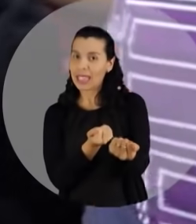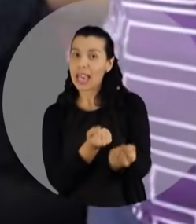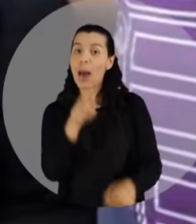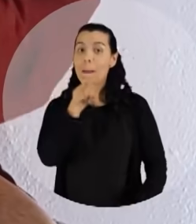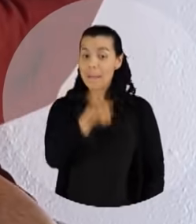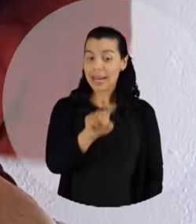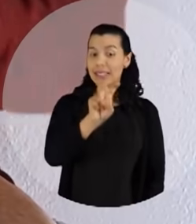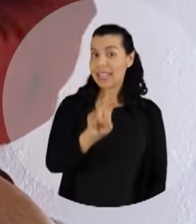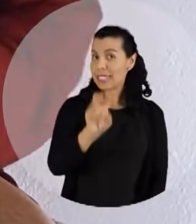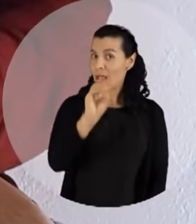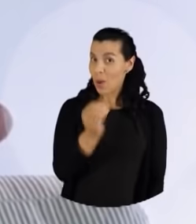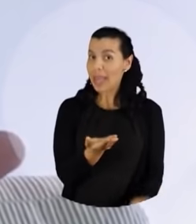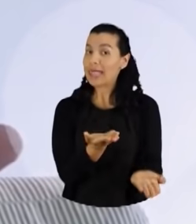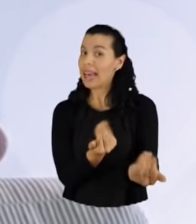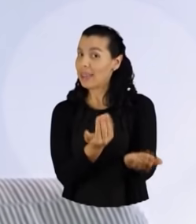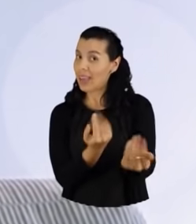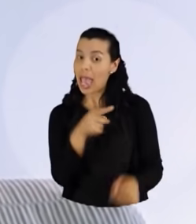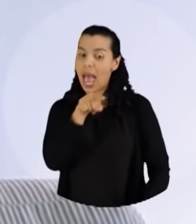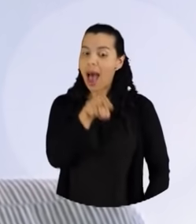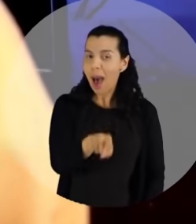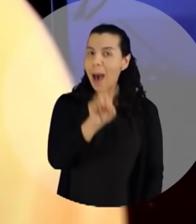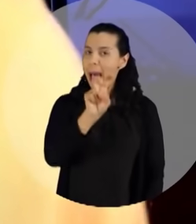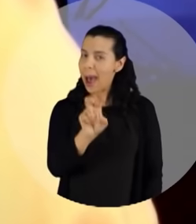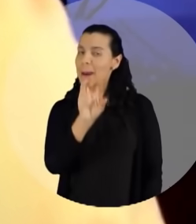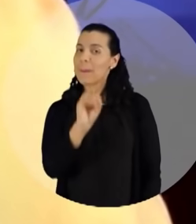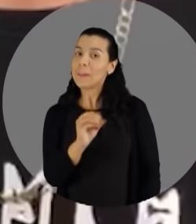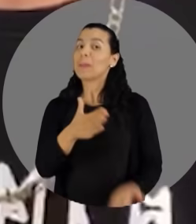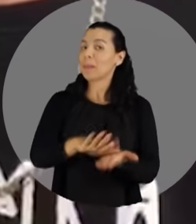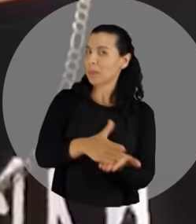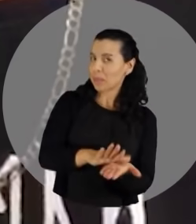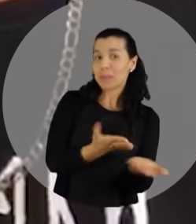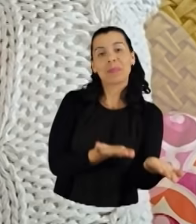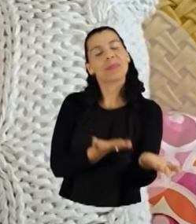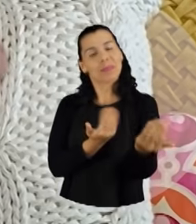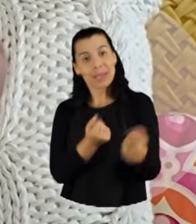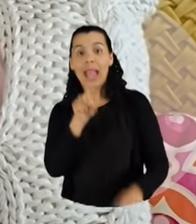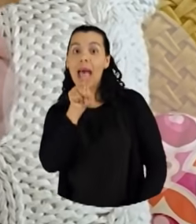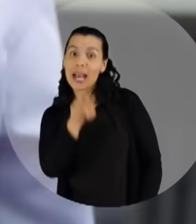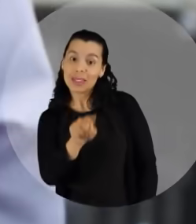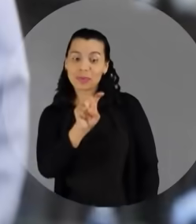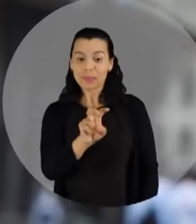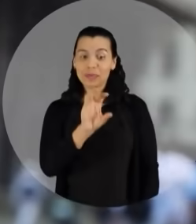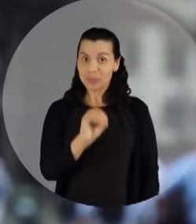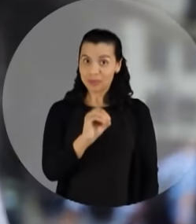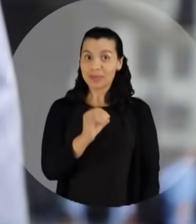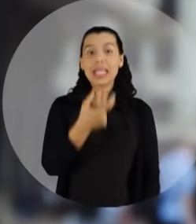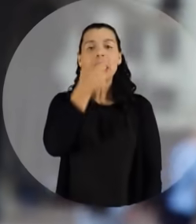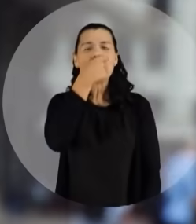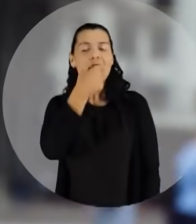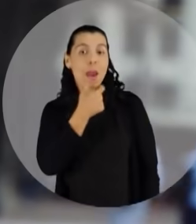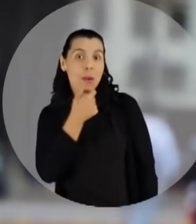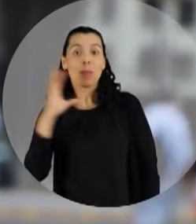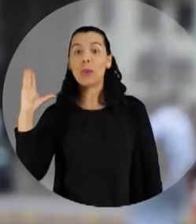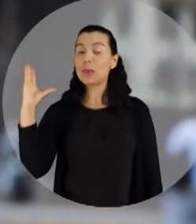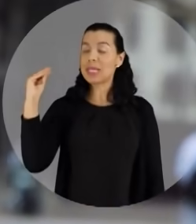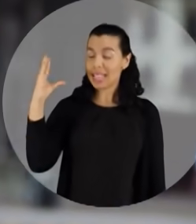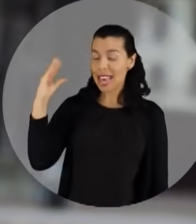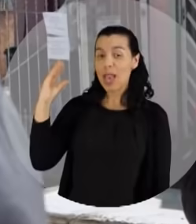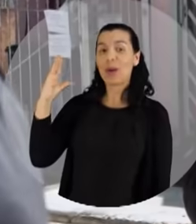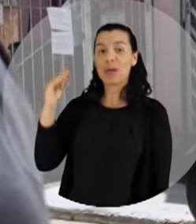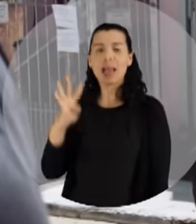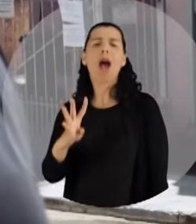50 e vem, aperta 50 e vem, aperta 50 e vem. Guilherme Boulos e